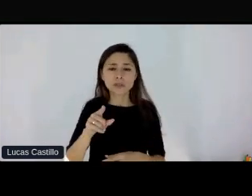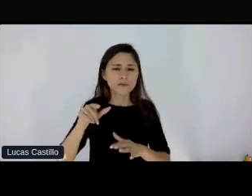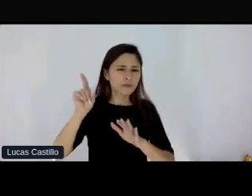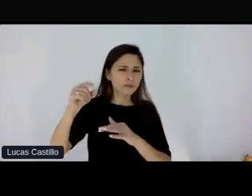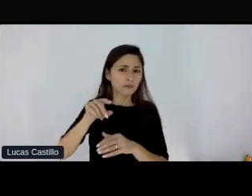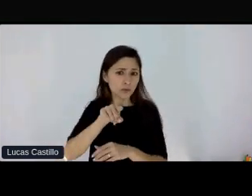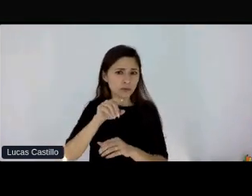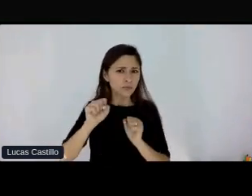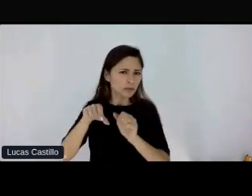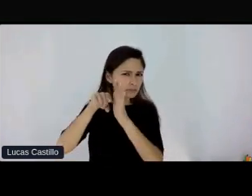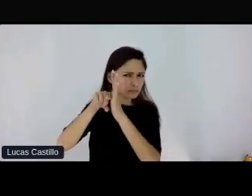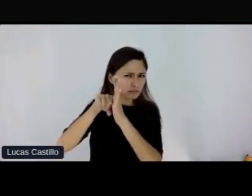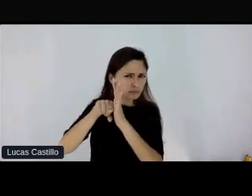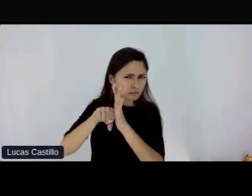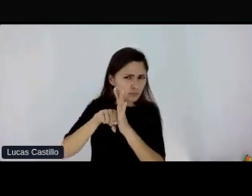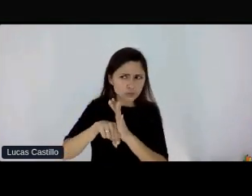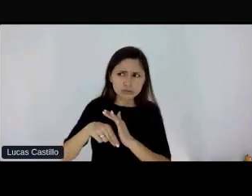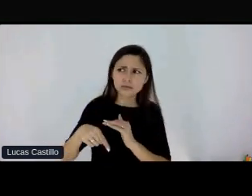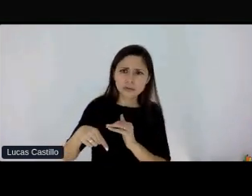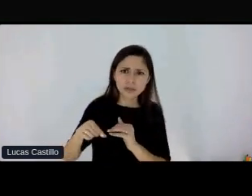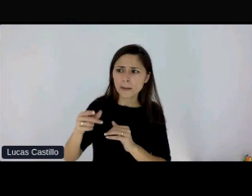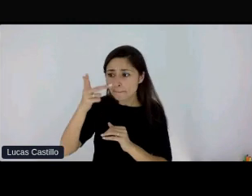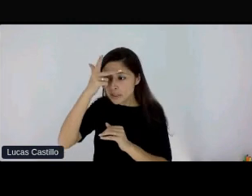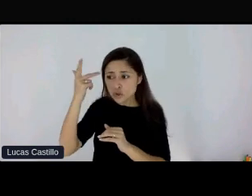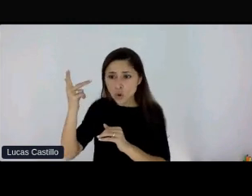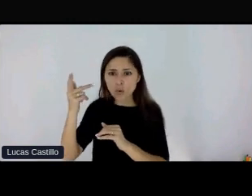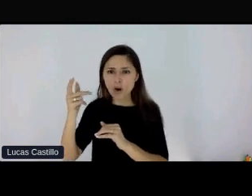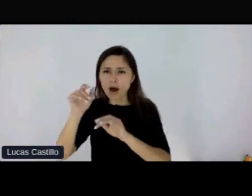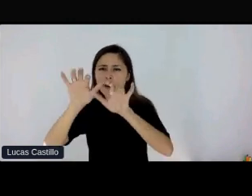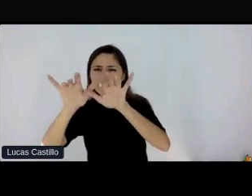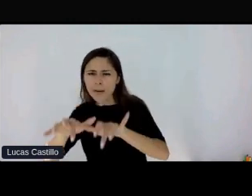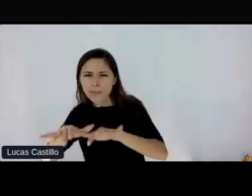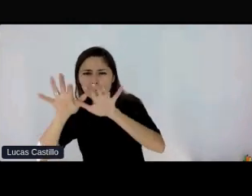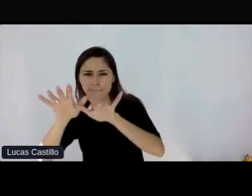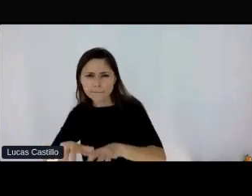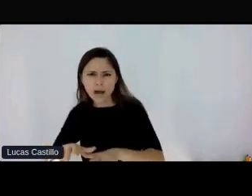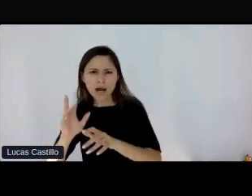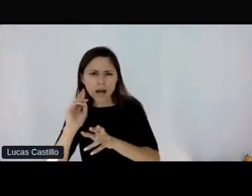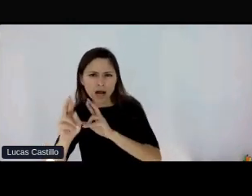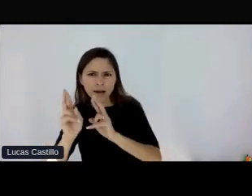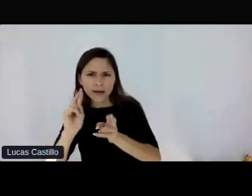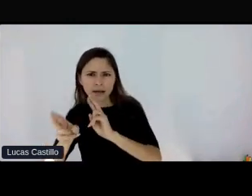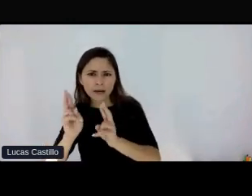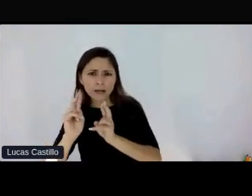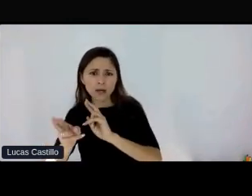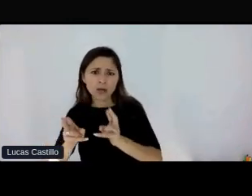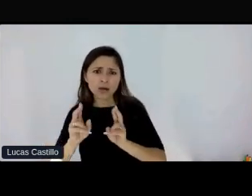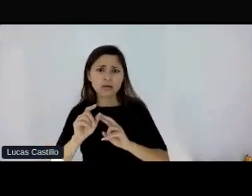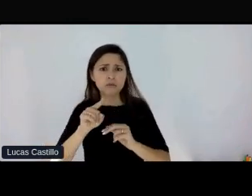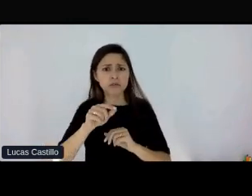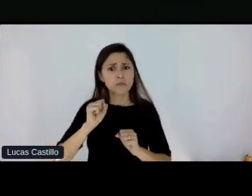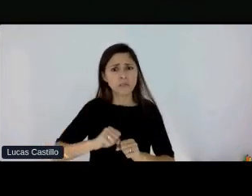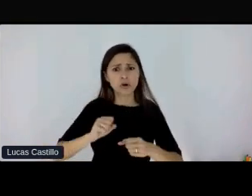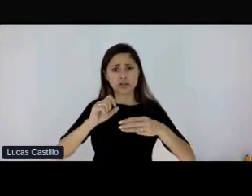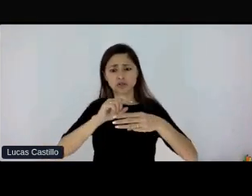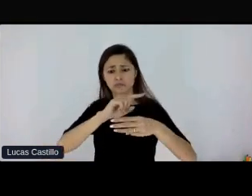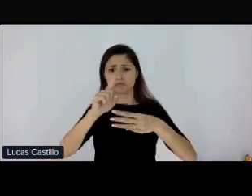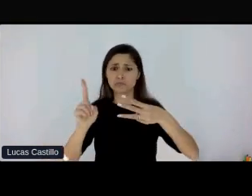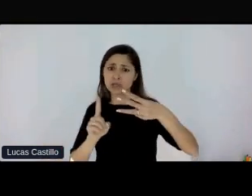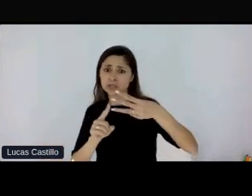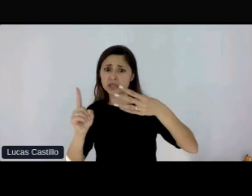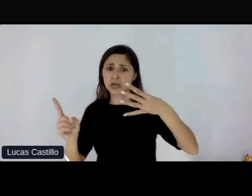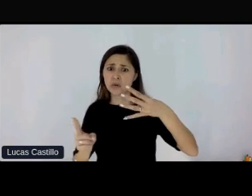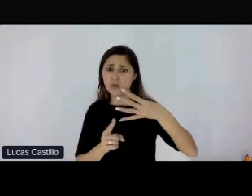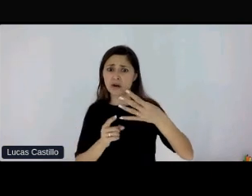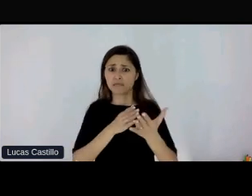analisando as respostas colocadas em outro, você poderia, né, colocar uma terceira opção, uma